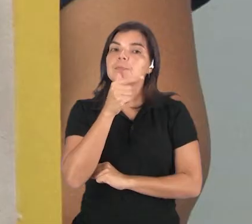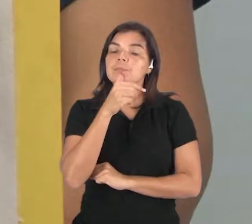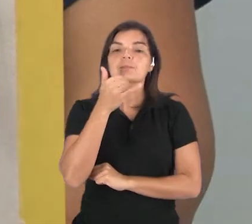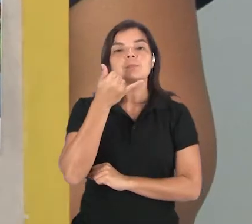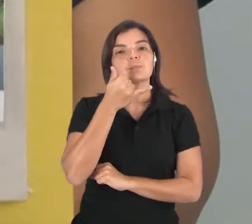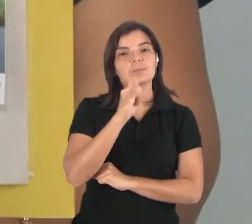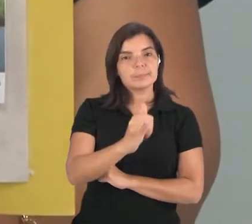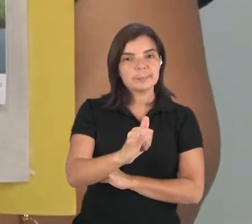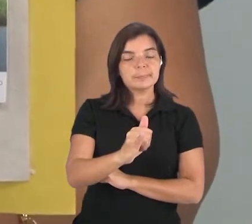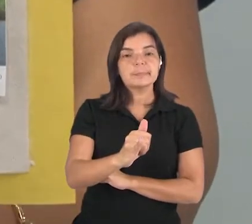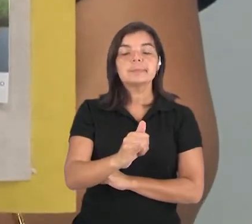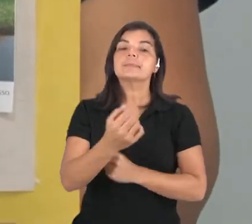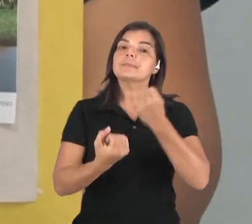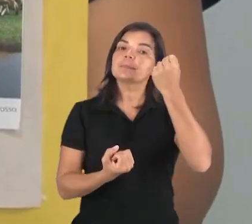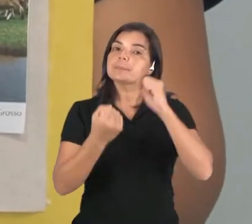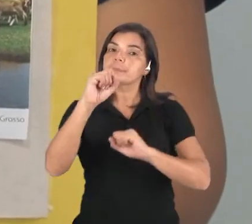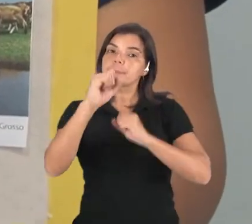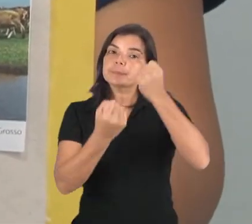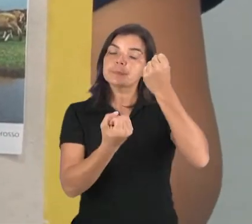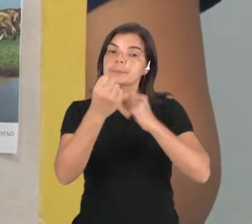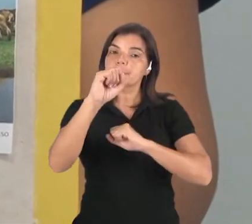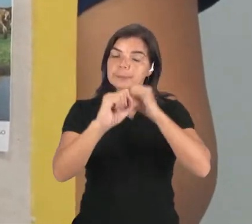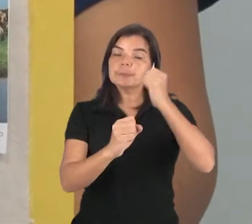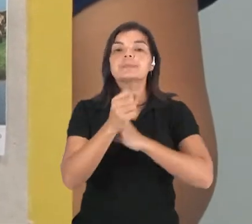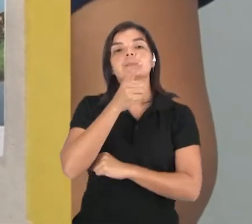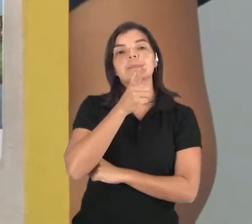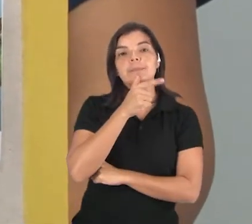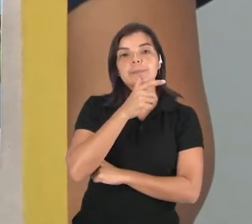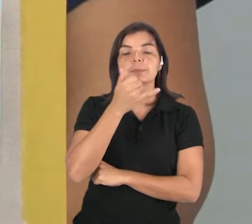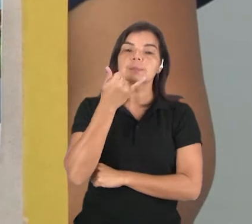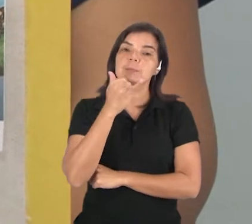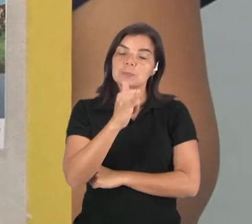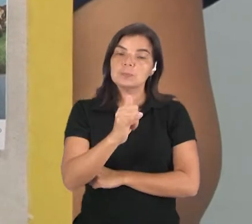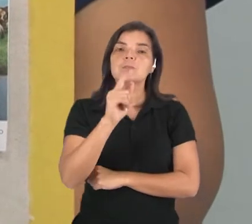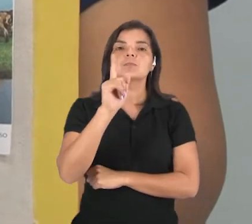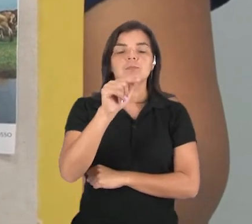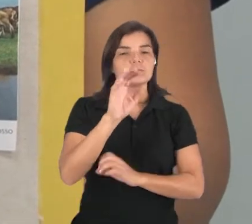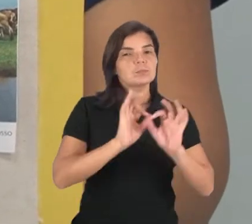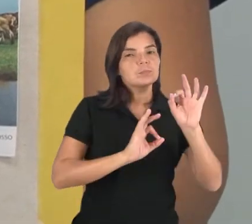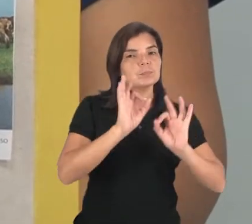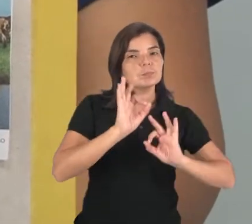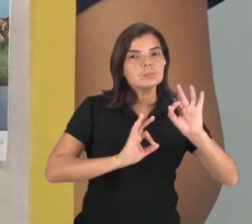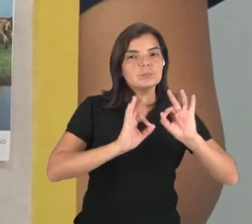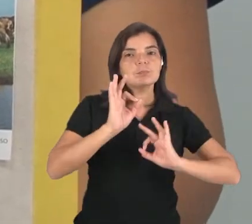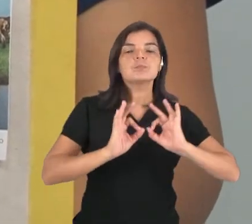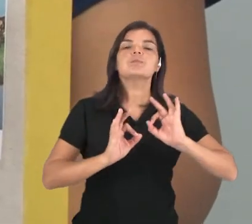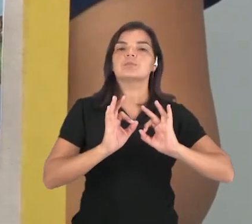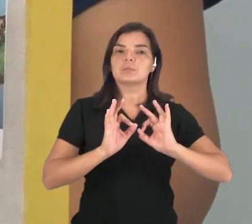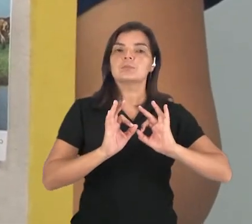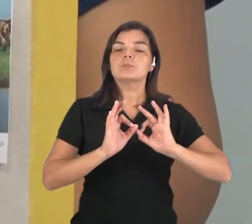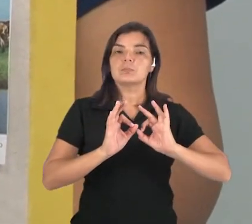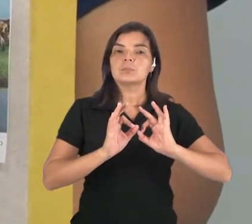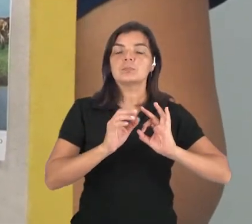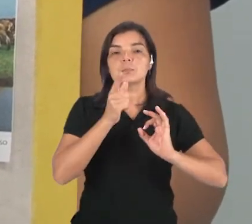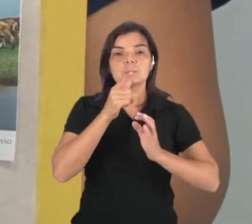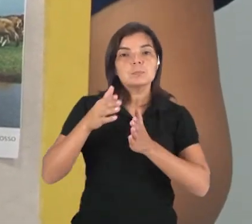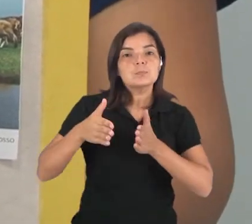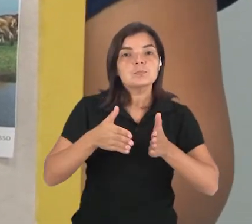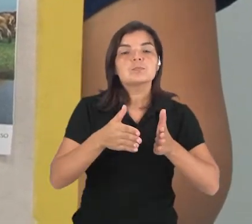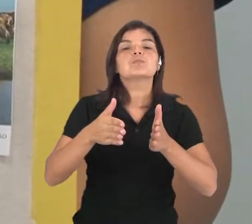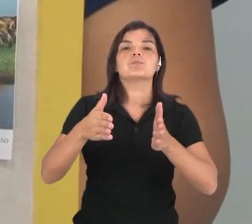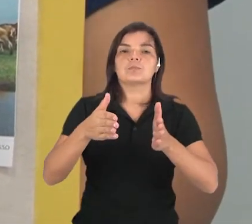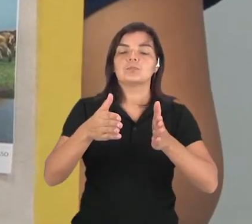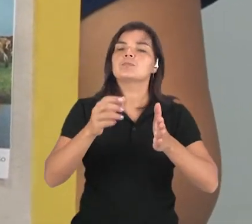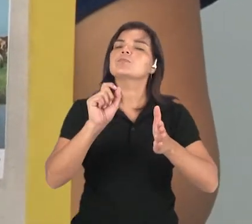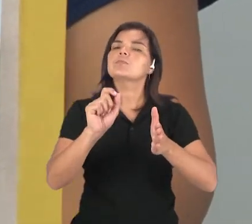hidrelétricas. Isso mesmo, essas usinas hidrelétricas, né? Elas são produzidas nos rios a